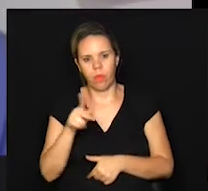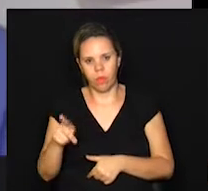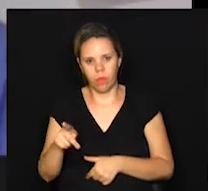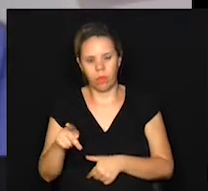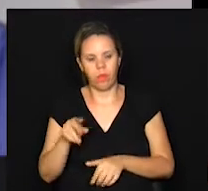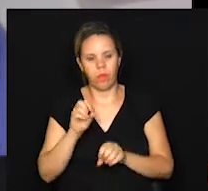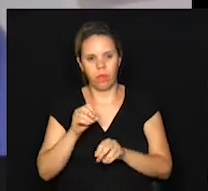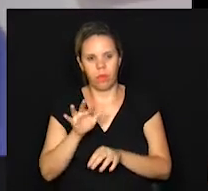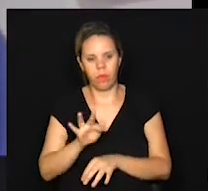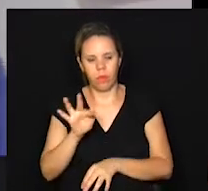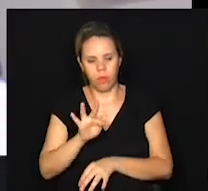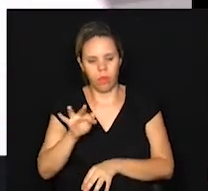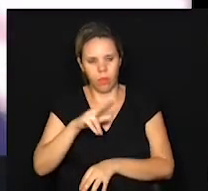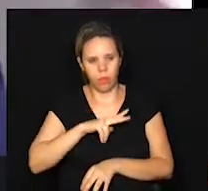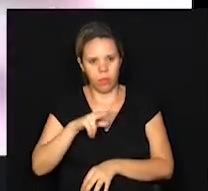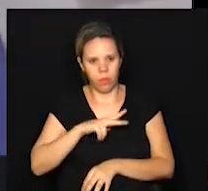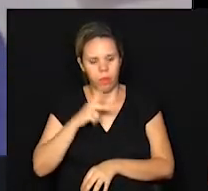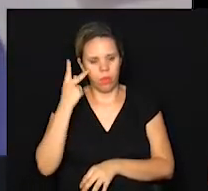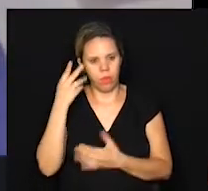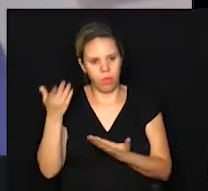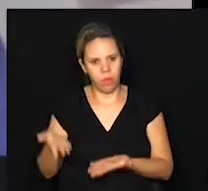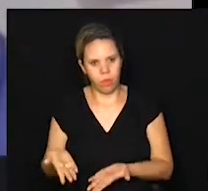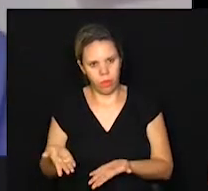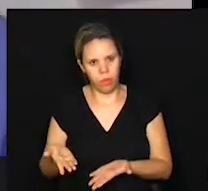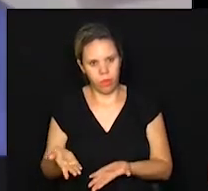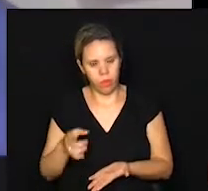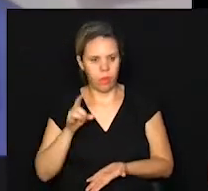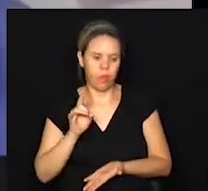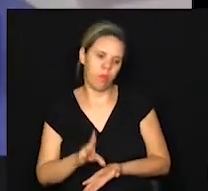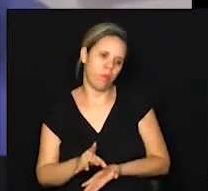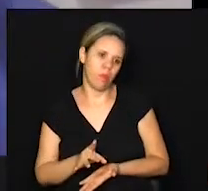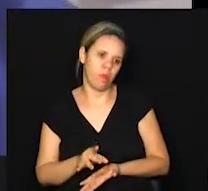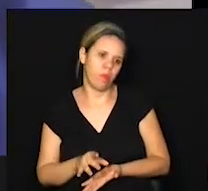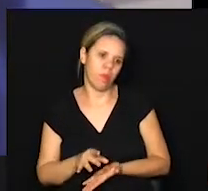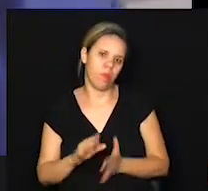principalmente aqui em São Paulo, mas não somente.